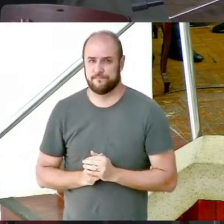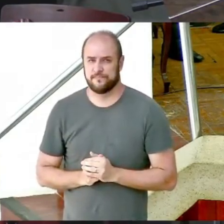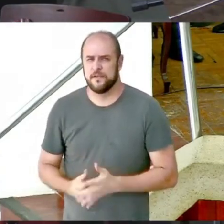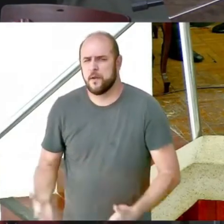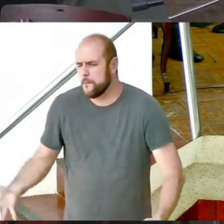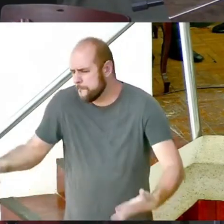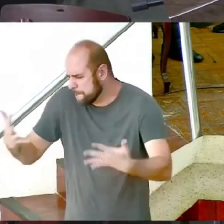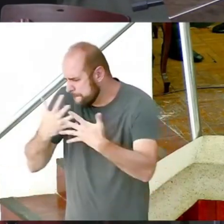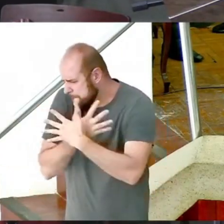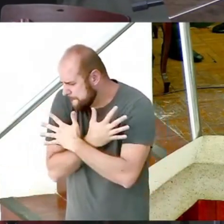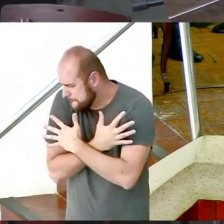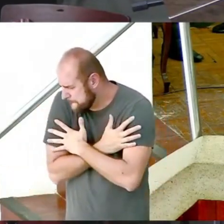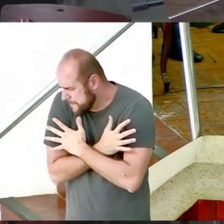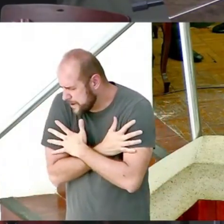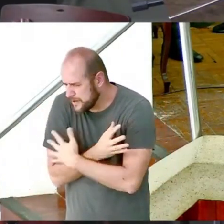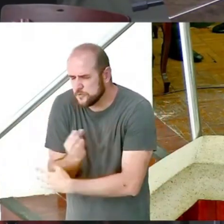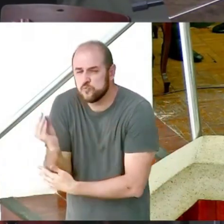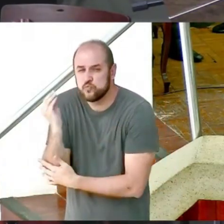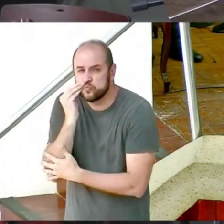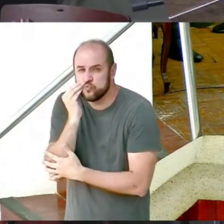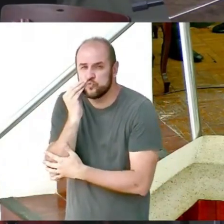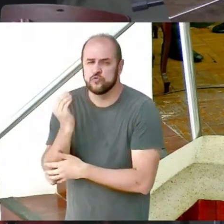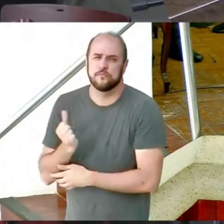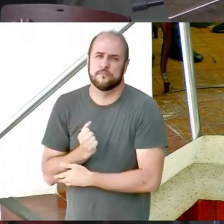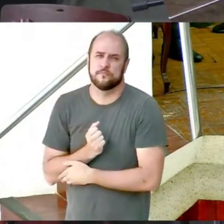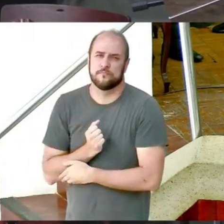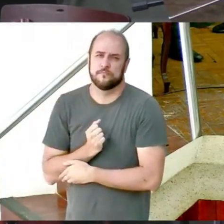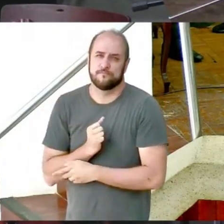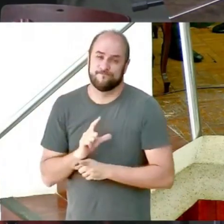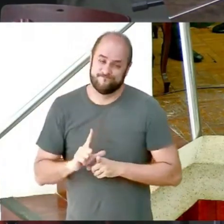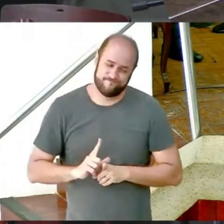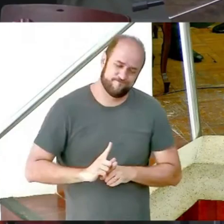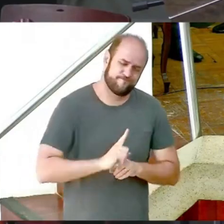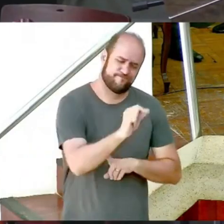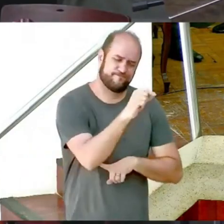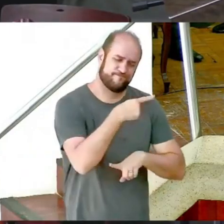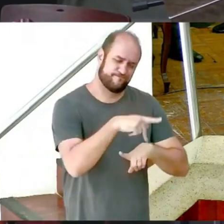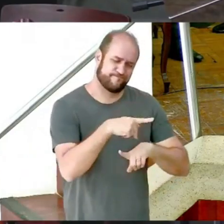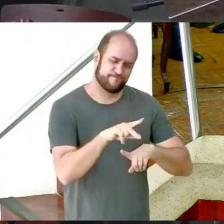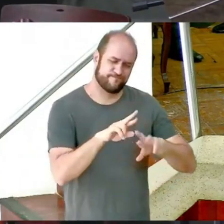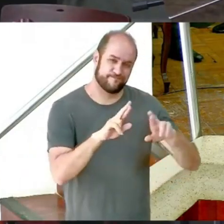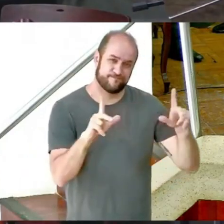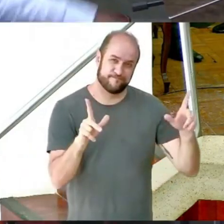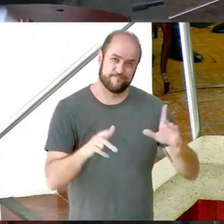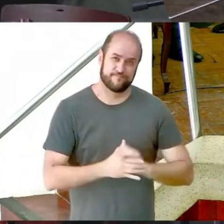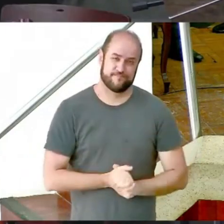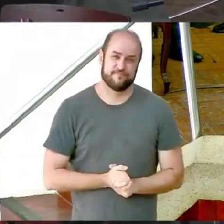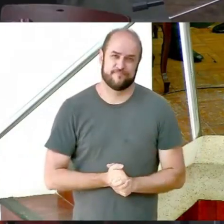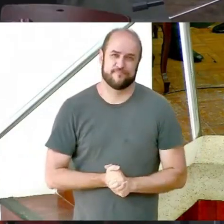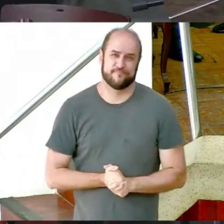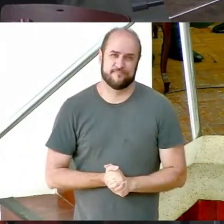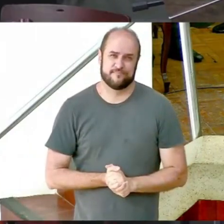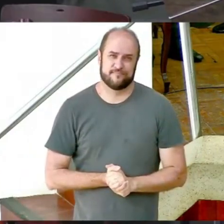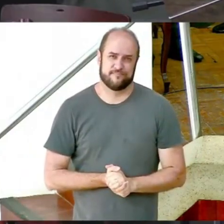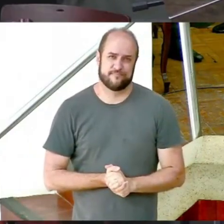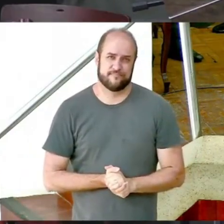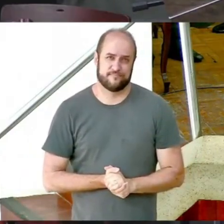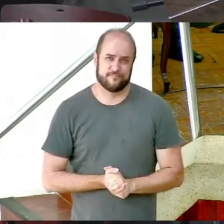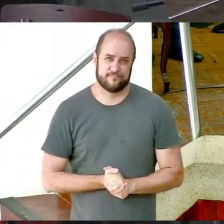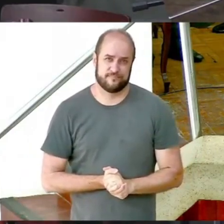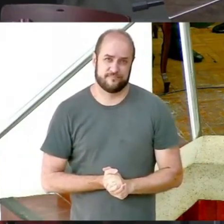abraço no filho, um beijo nele e foge para um outro país. Que decisão.